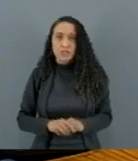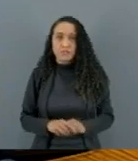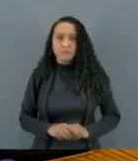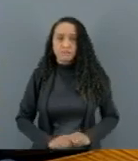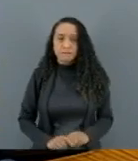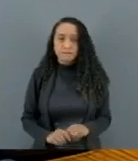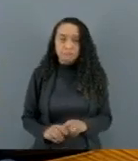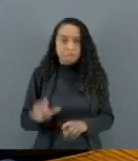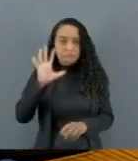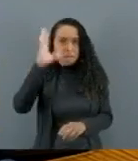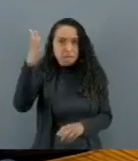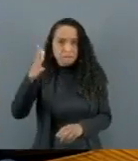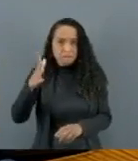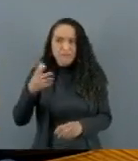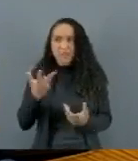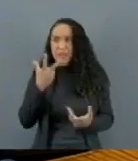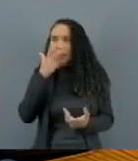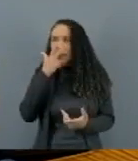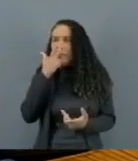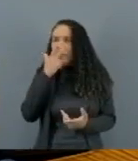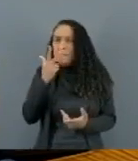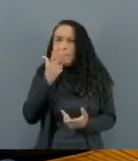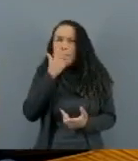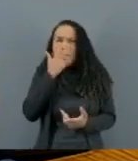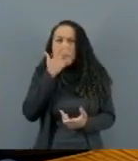define de briga de galo